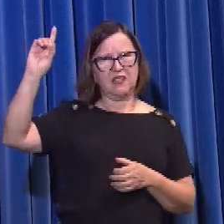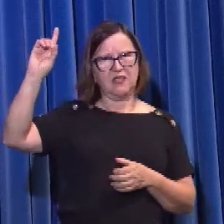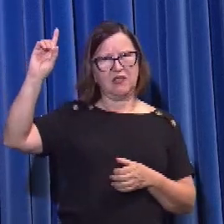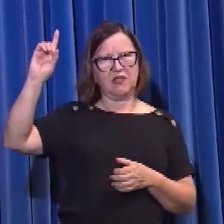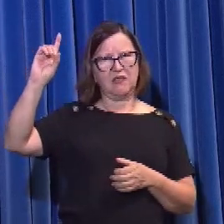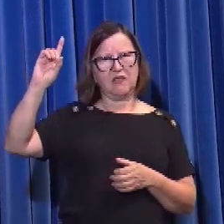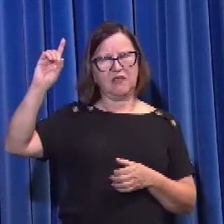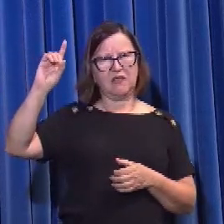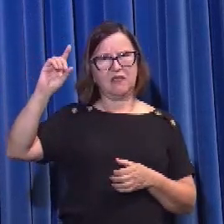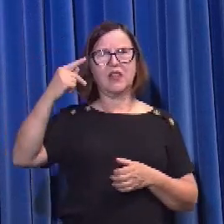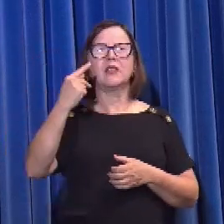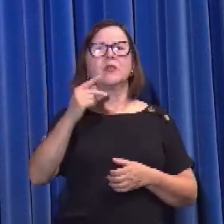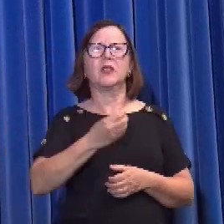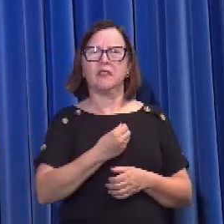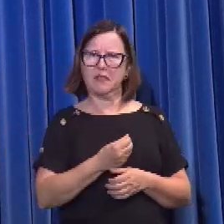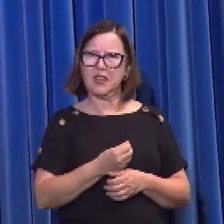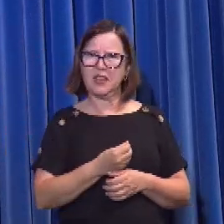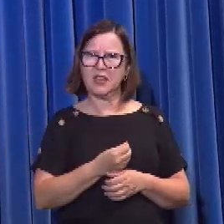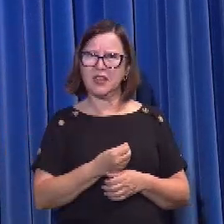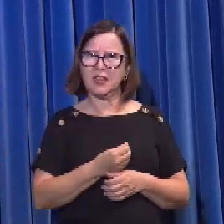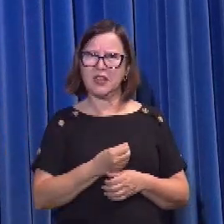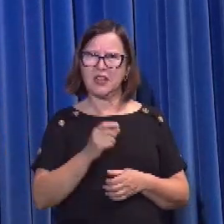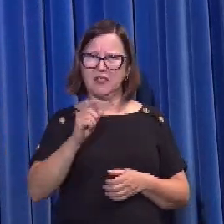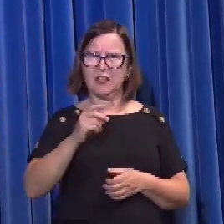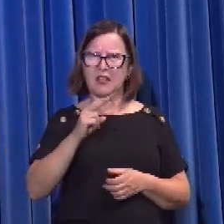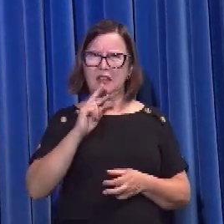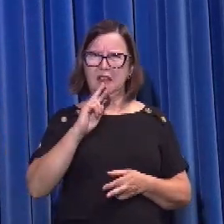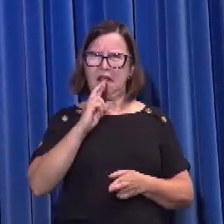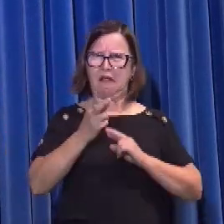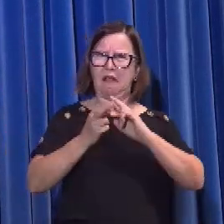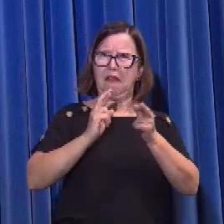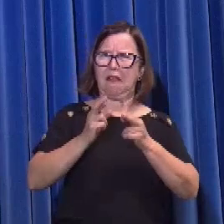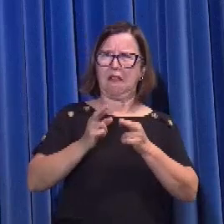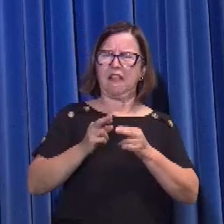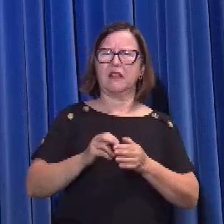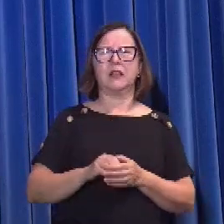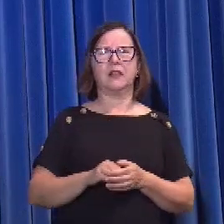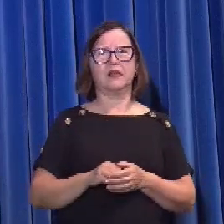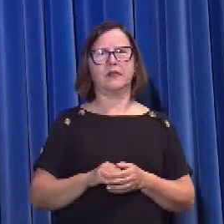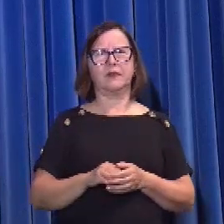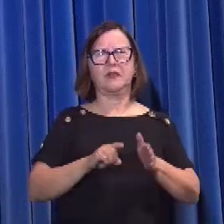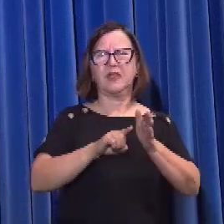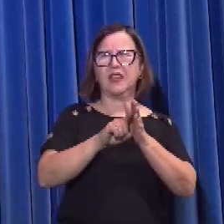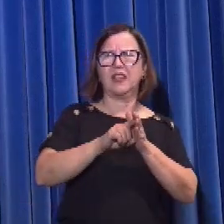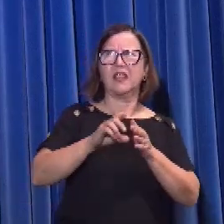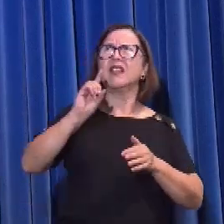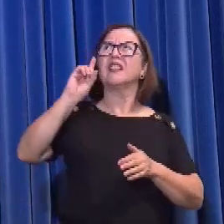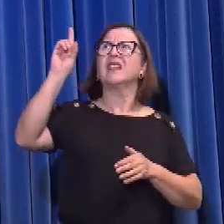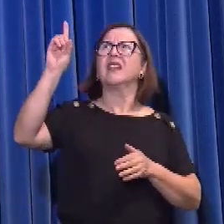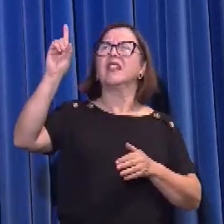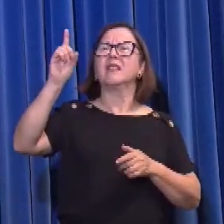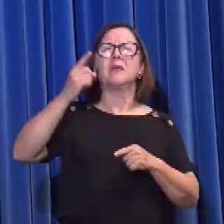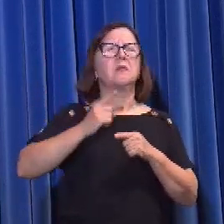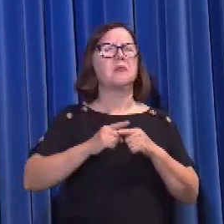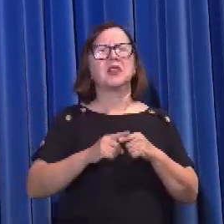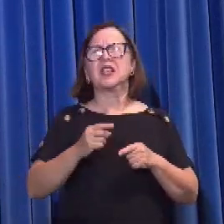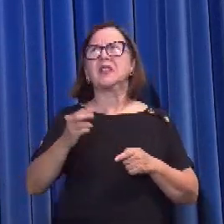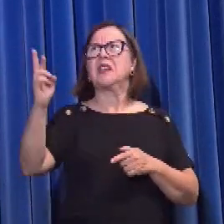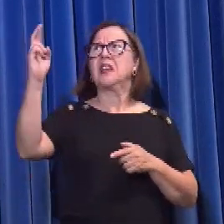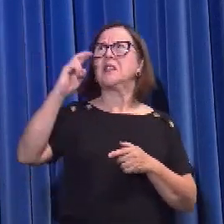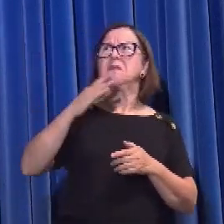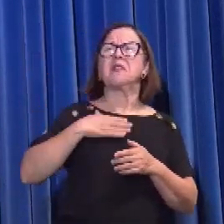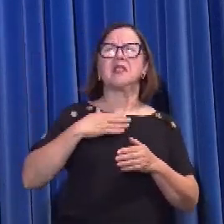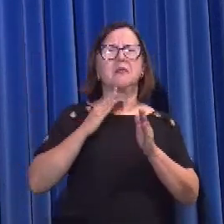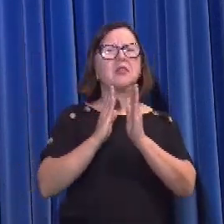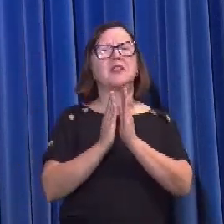Você tem questionado Deus? Falou, Deus, cadê você? Deus, por que o Senhor não responde às minhas